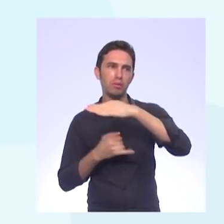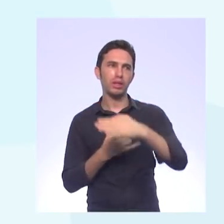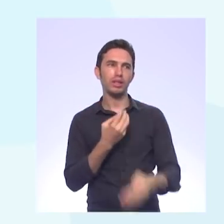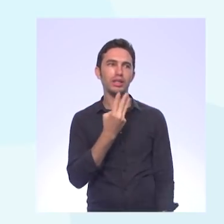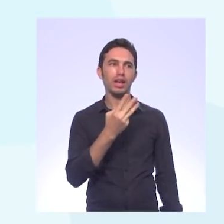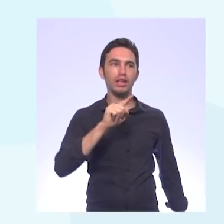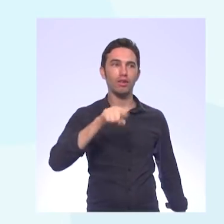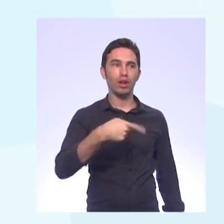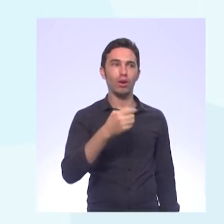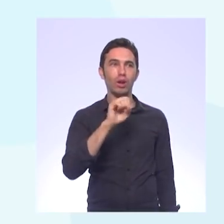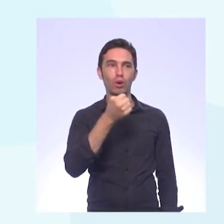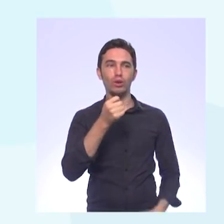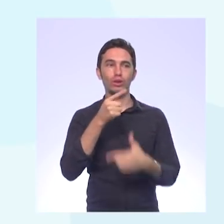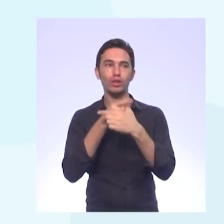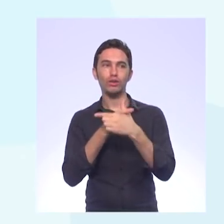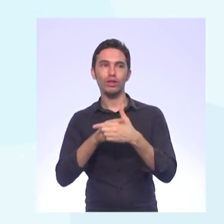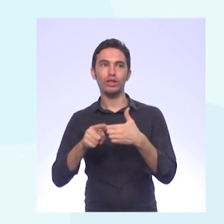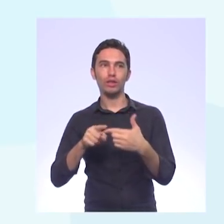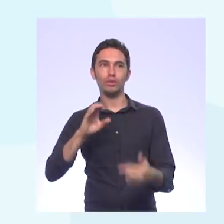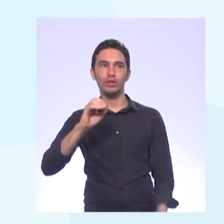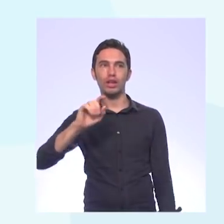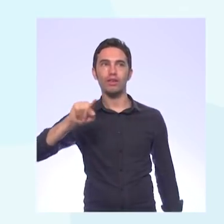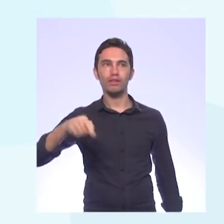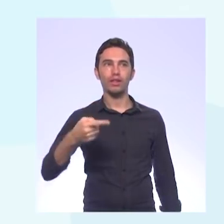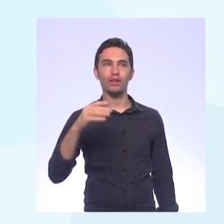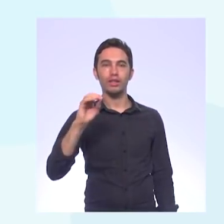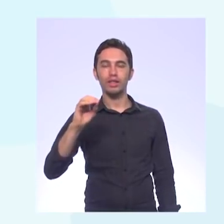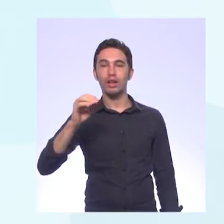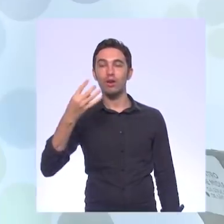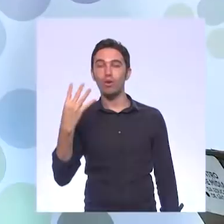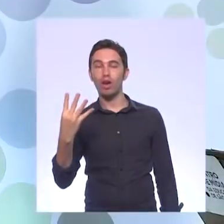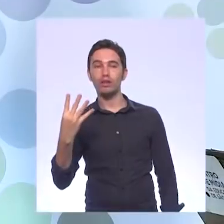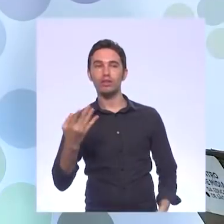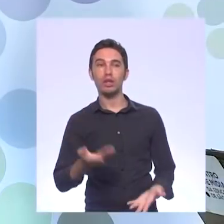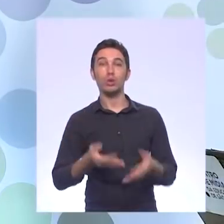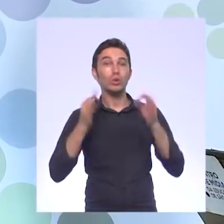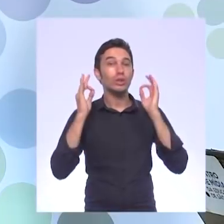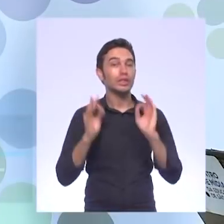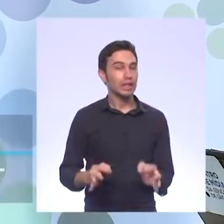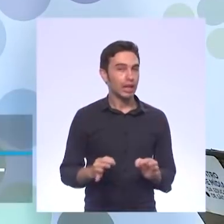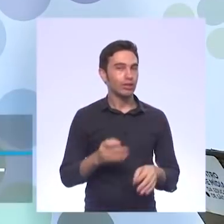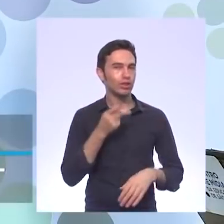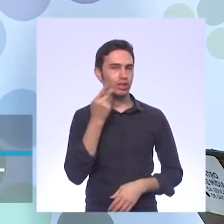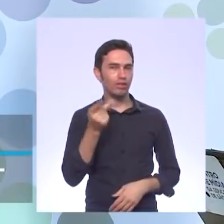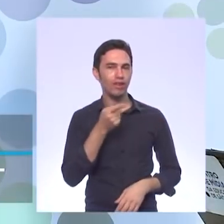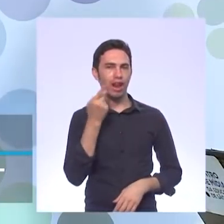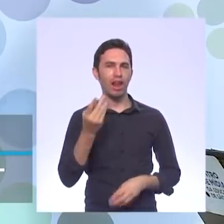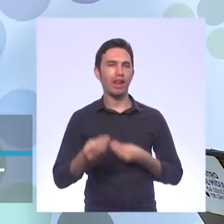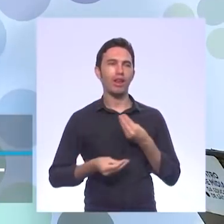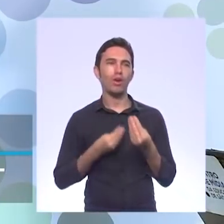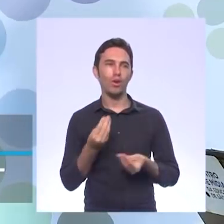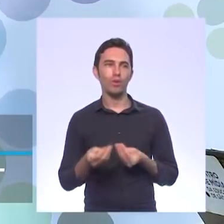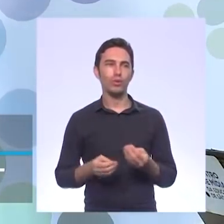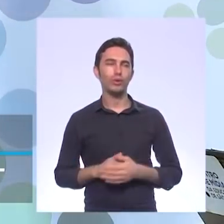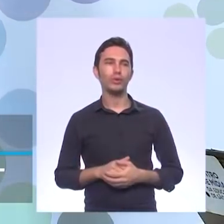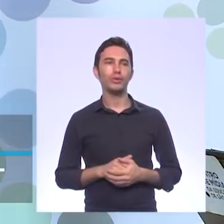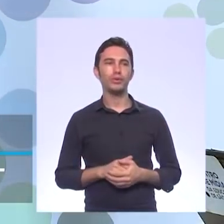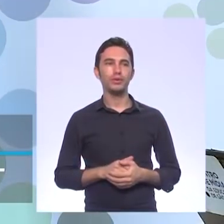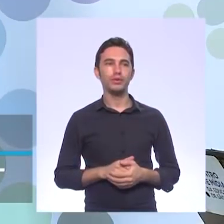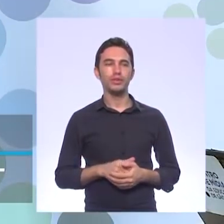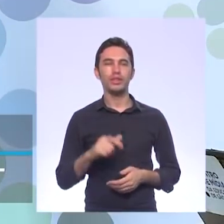3,8 / 0,04 a maneira correta da gente dizer se número é